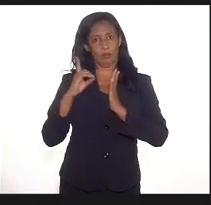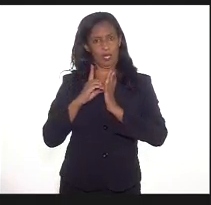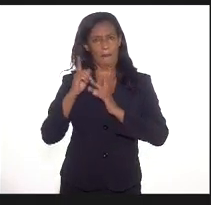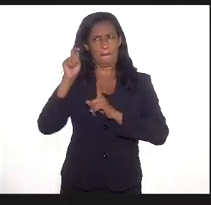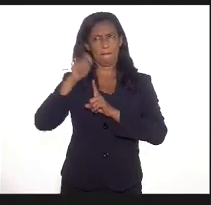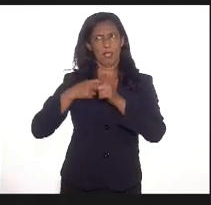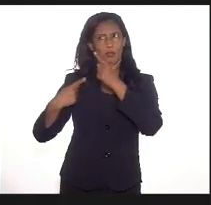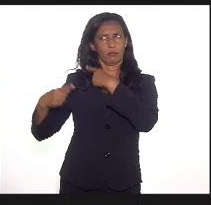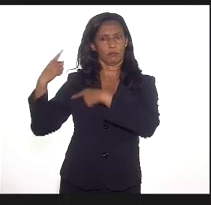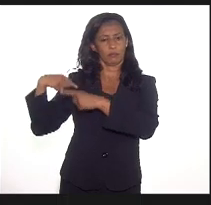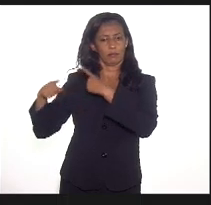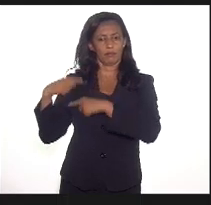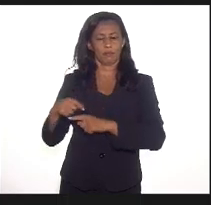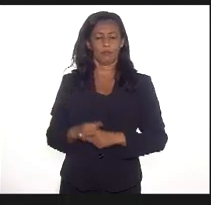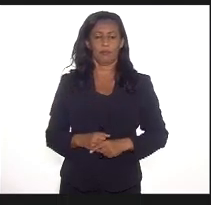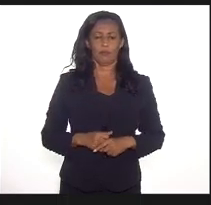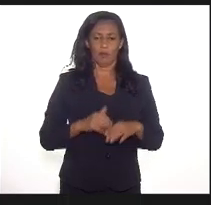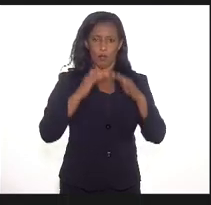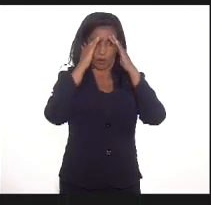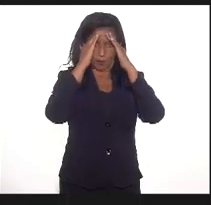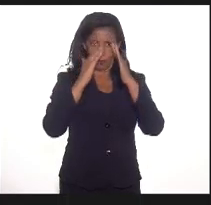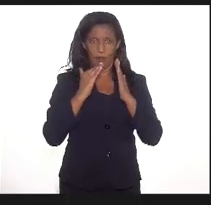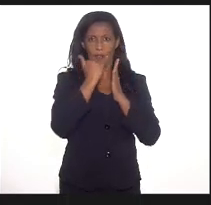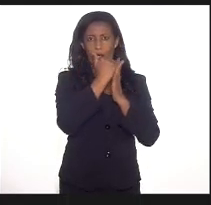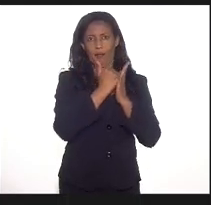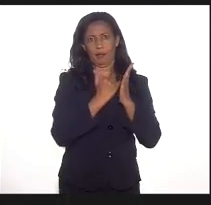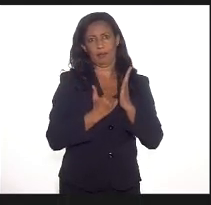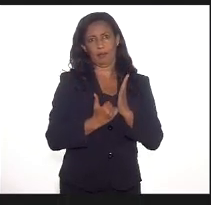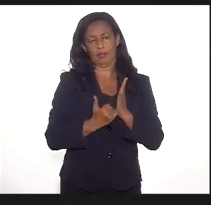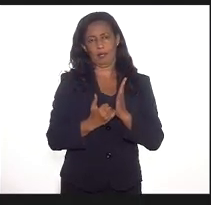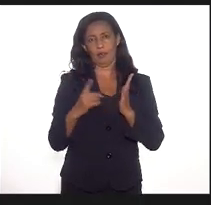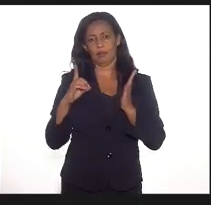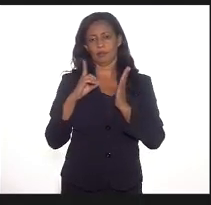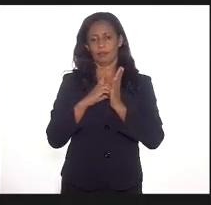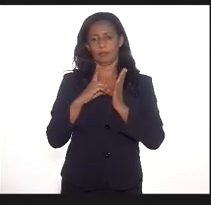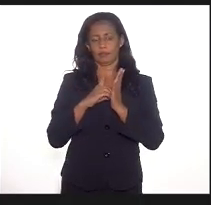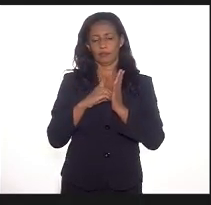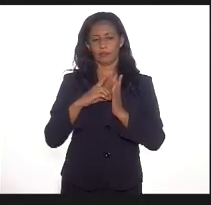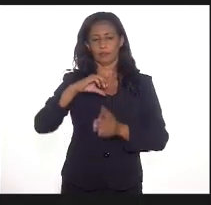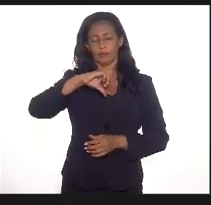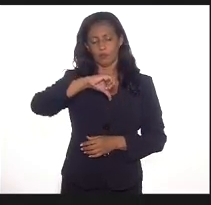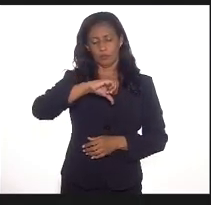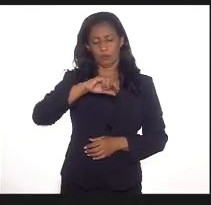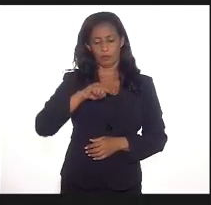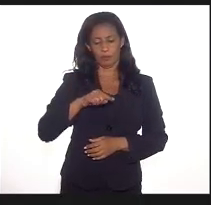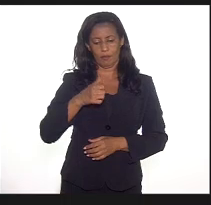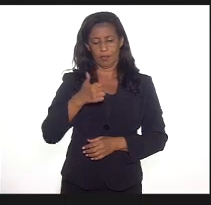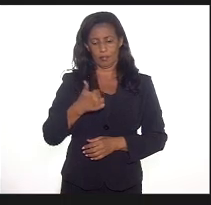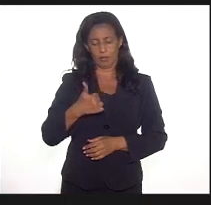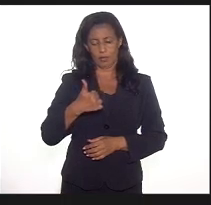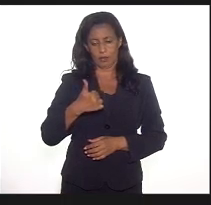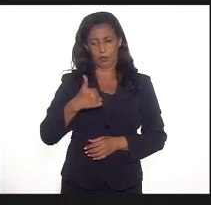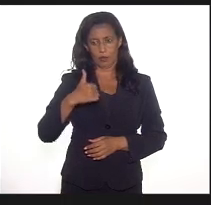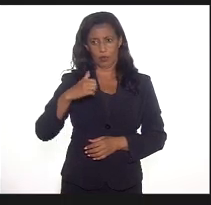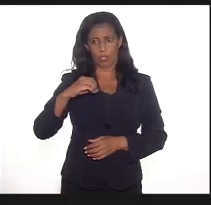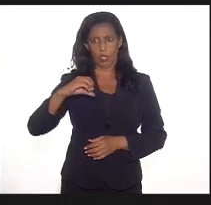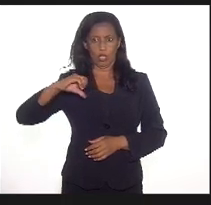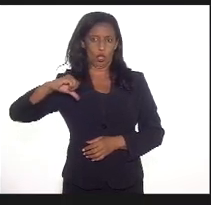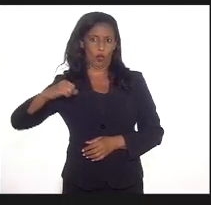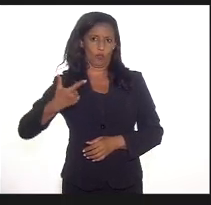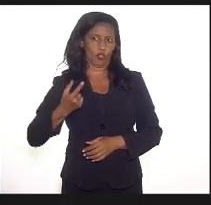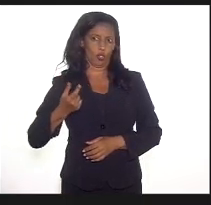mês passado, obedecerá às regras estabelecidas no decreto 9.109 de 2017.